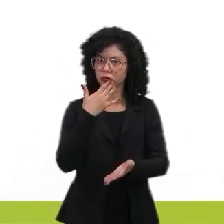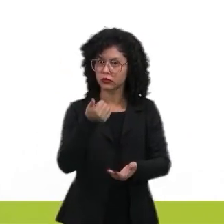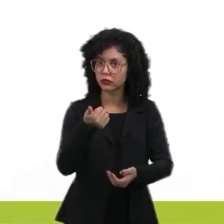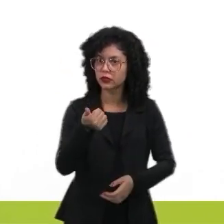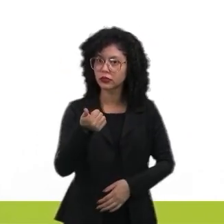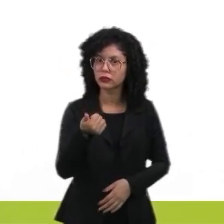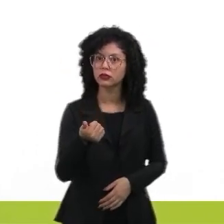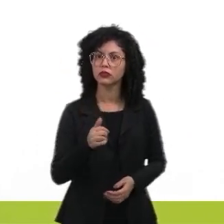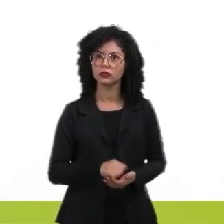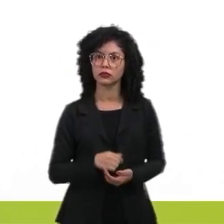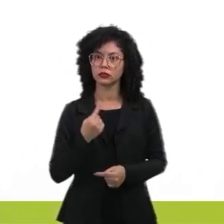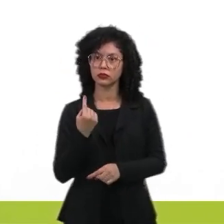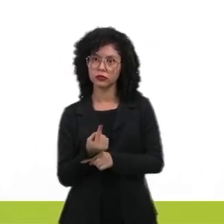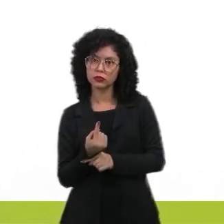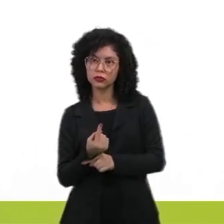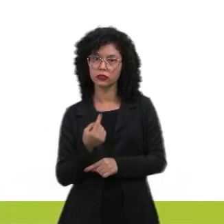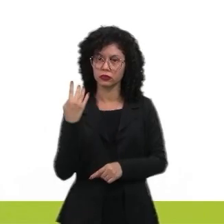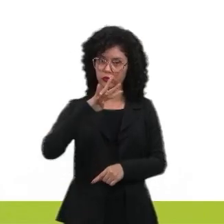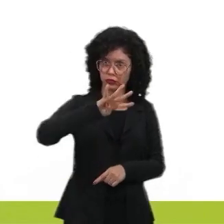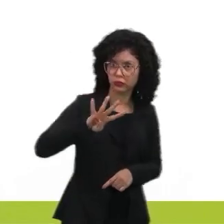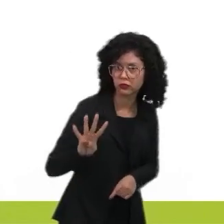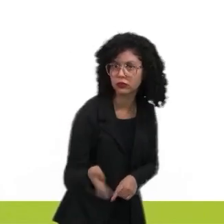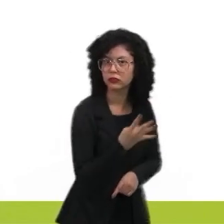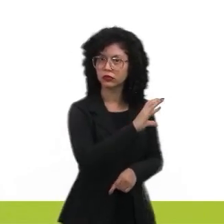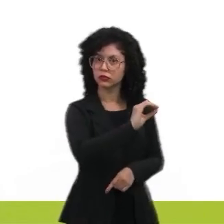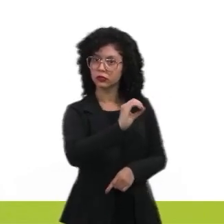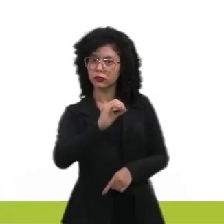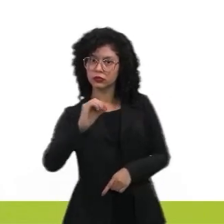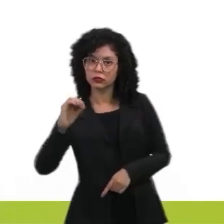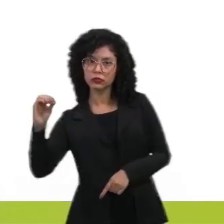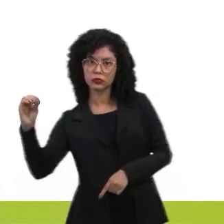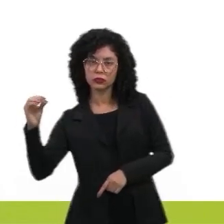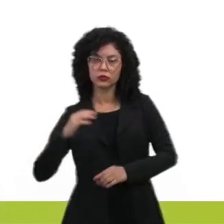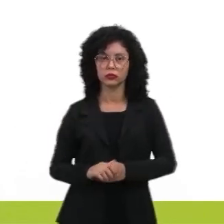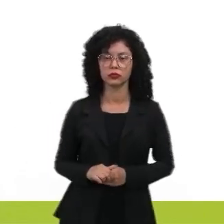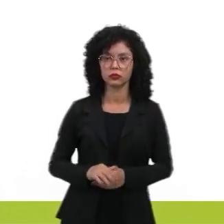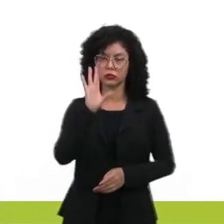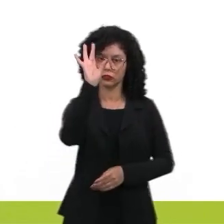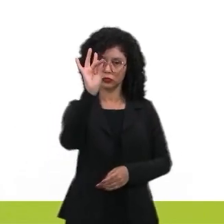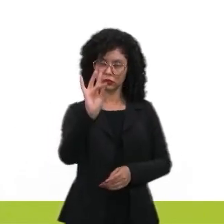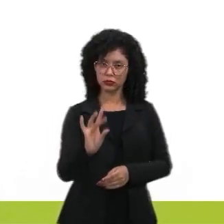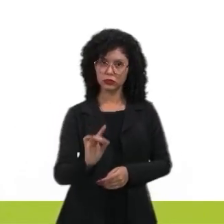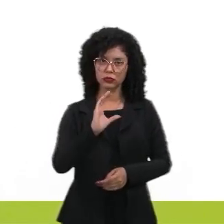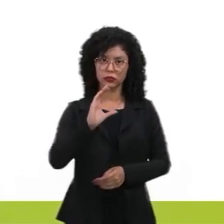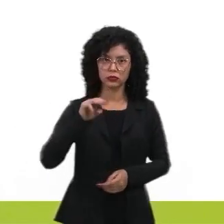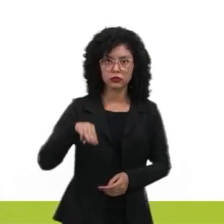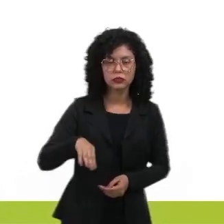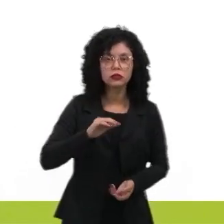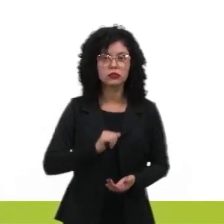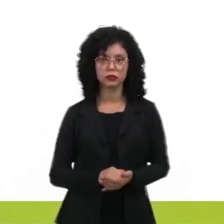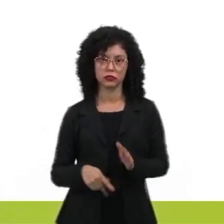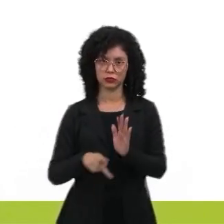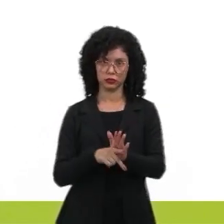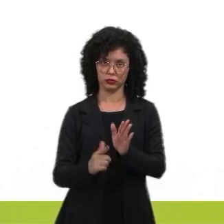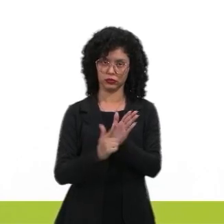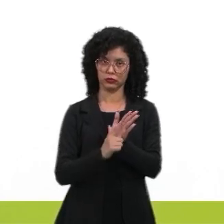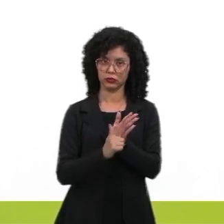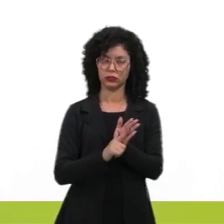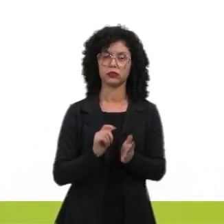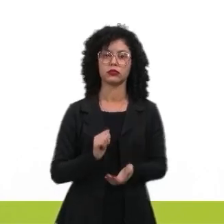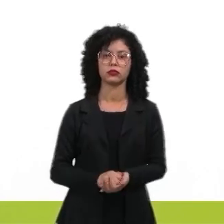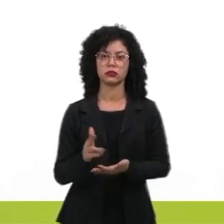aqui uma escala de 1 para 4 milhões aí, ó. Você tem uma escala. Você está dizendo que cada centímetro, né, do papel, né, da